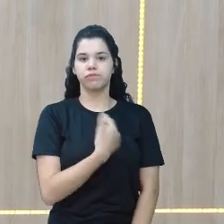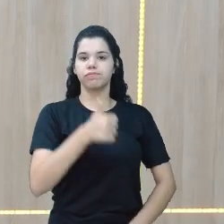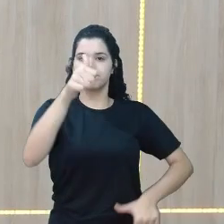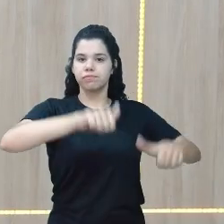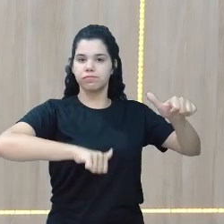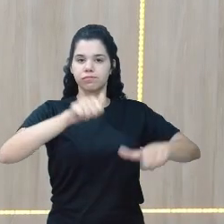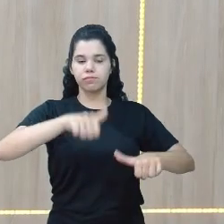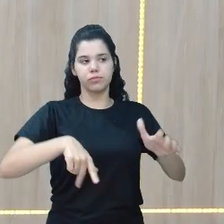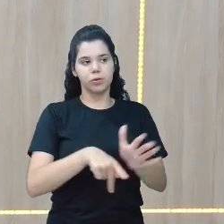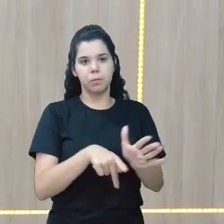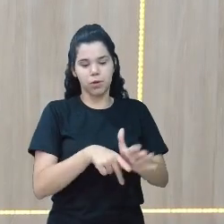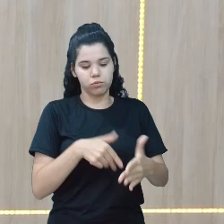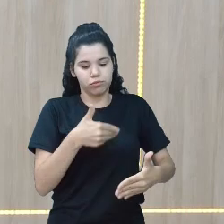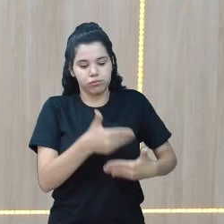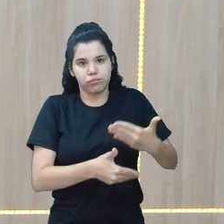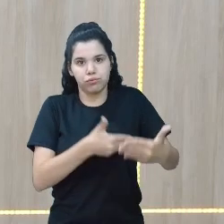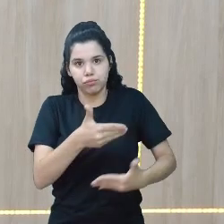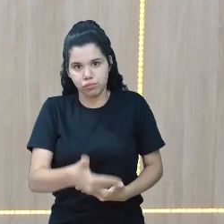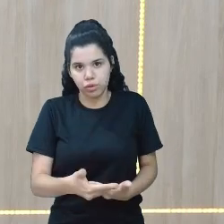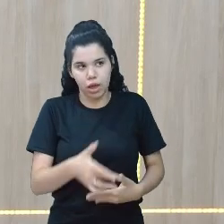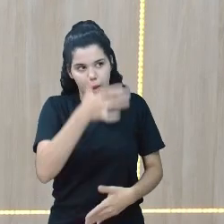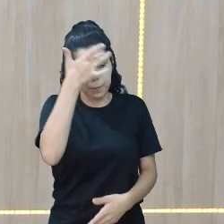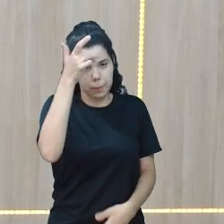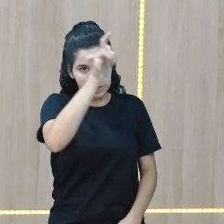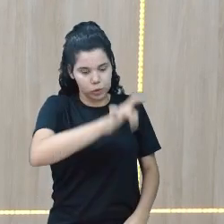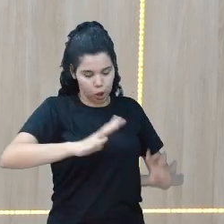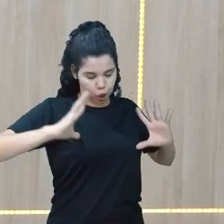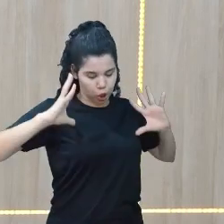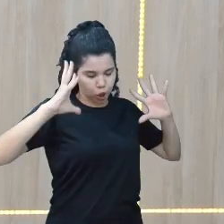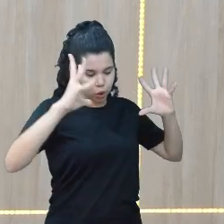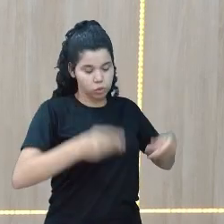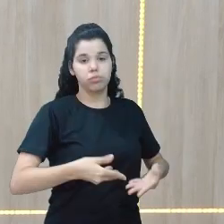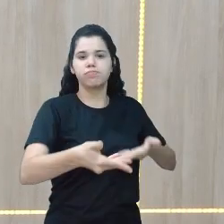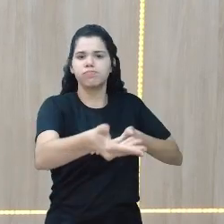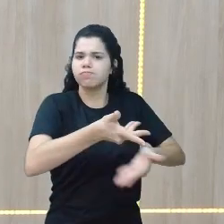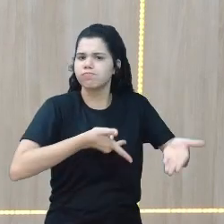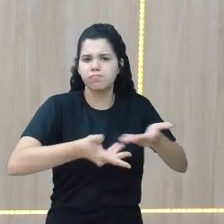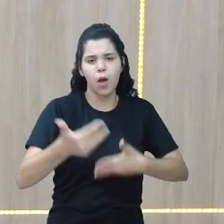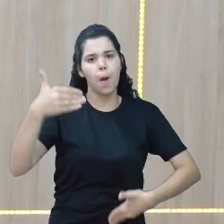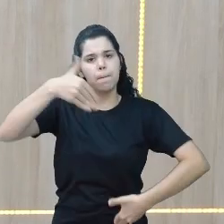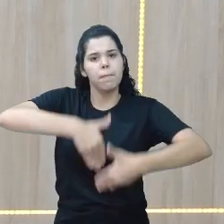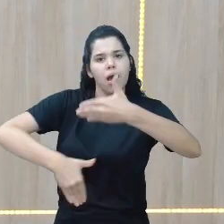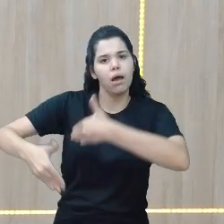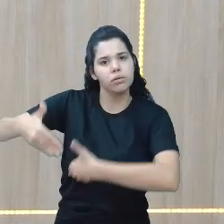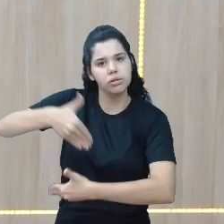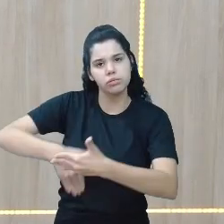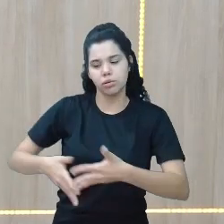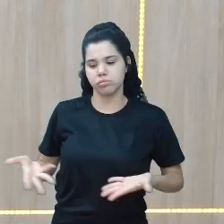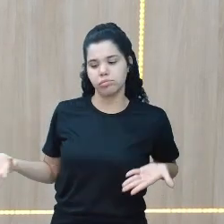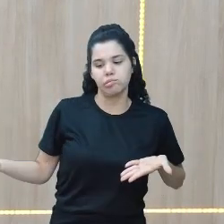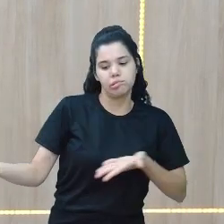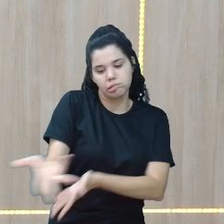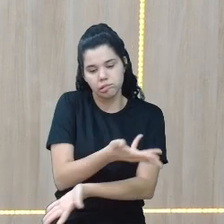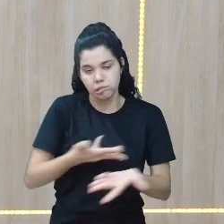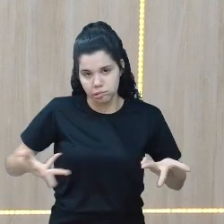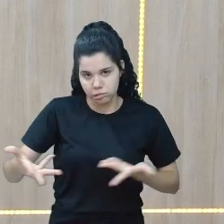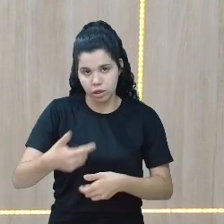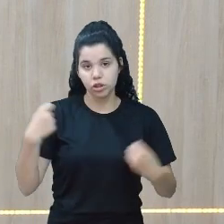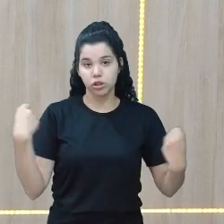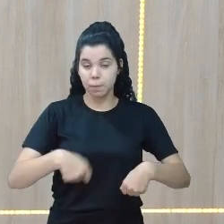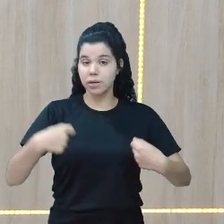um movimento, nós estamos avaliando a pessoa, a interação, a participação, o envolvimento. Então, a gente